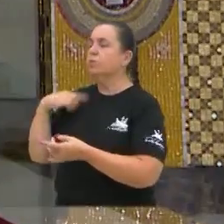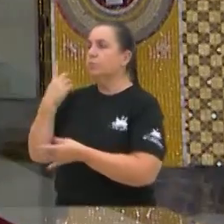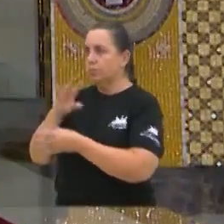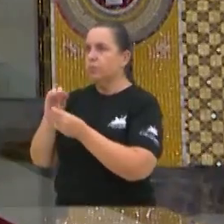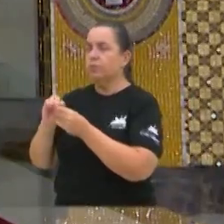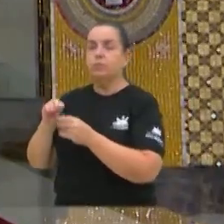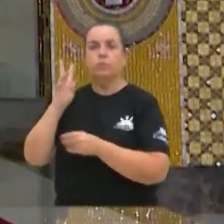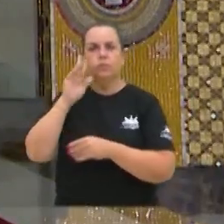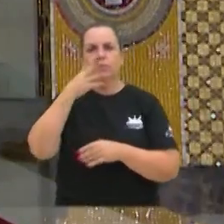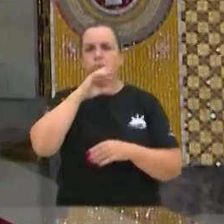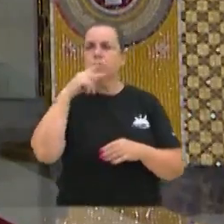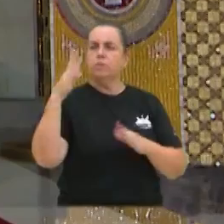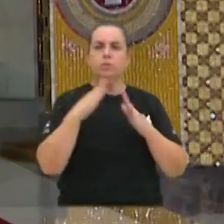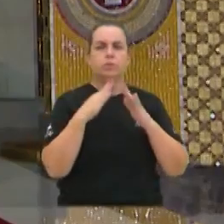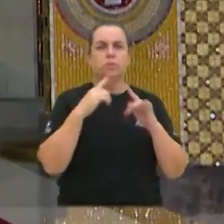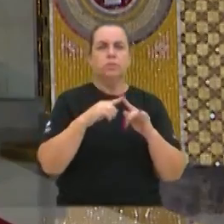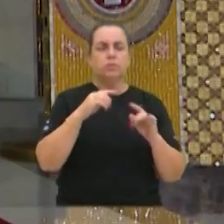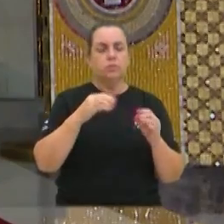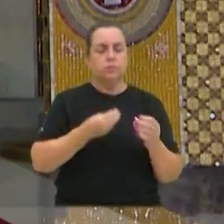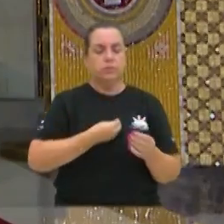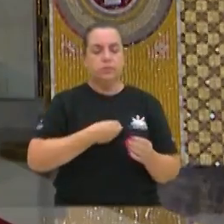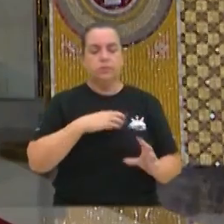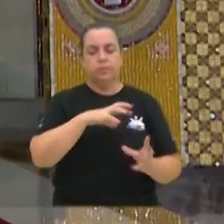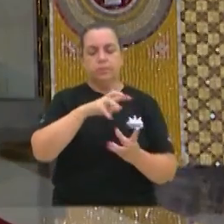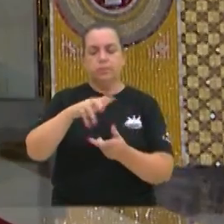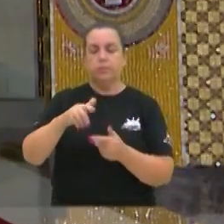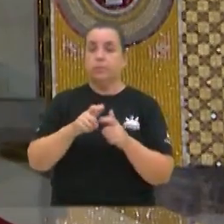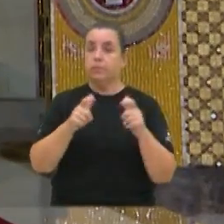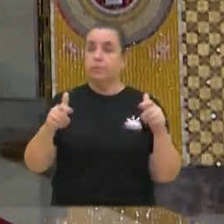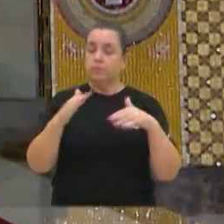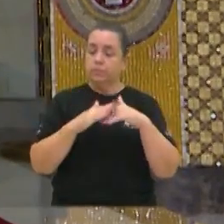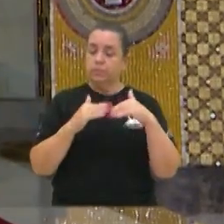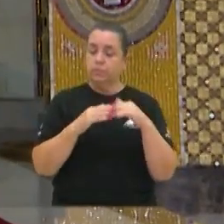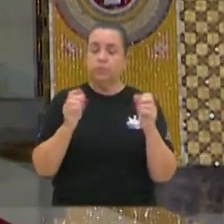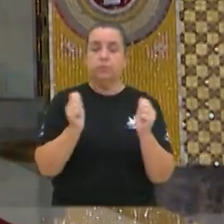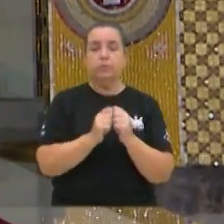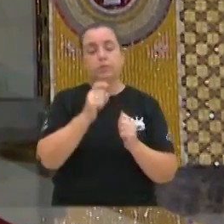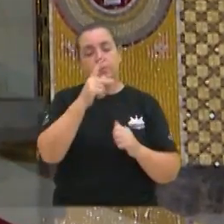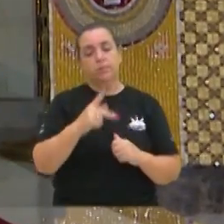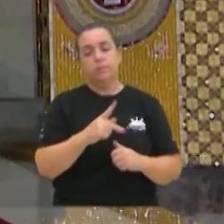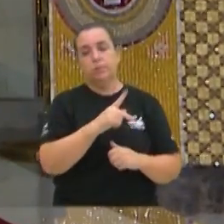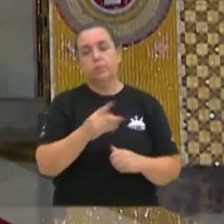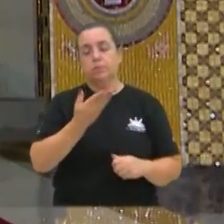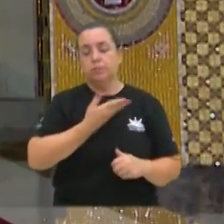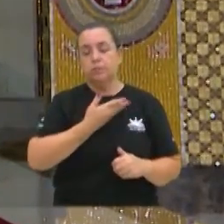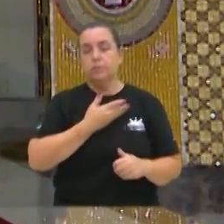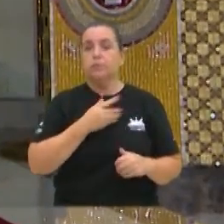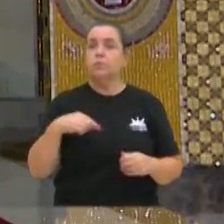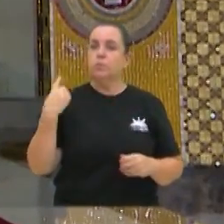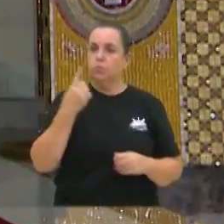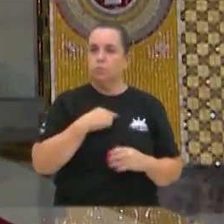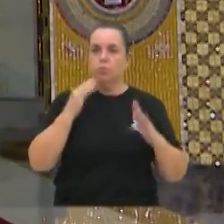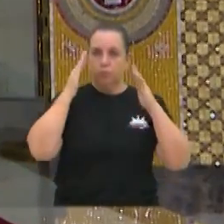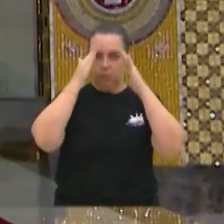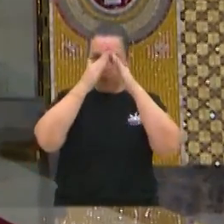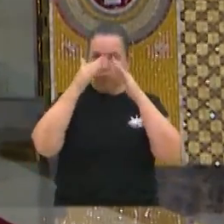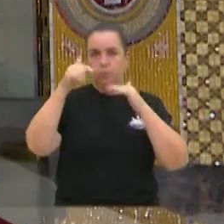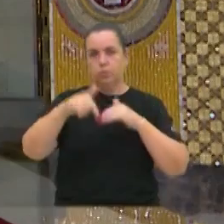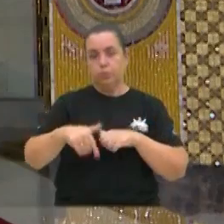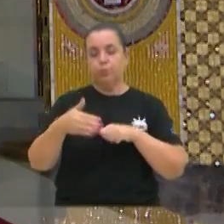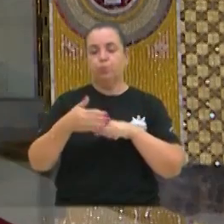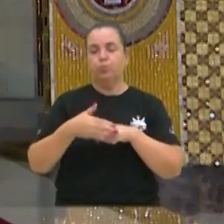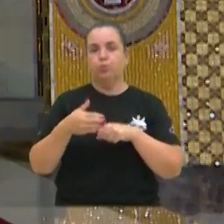Lembrai-vos, ó Pai, da vossa Igreja, que se faz presente pelo mundo inteiro, que ela cresça na caridade com o Papa Francisco,